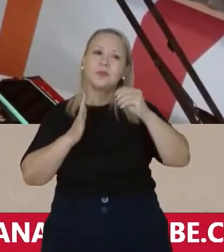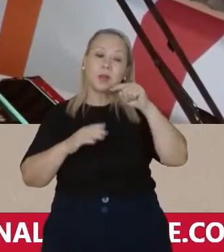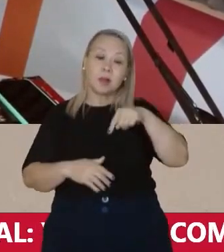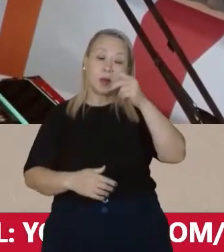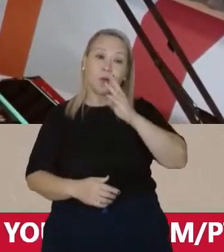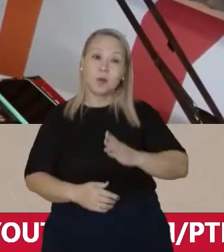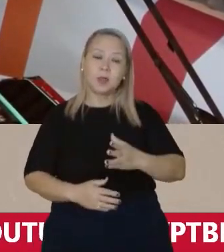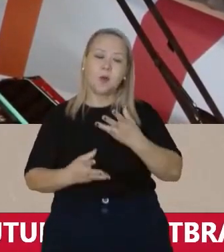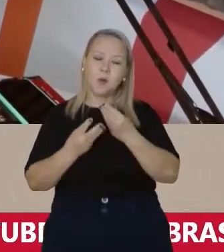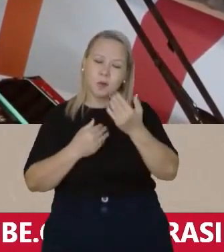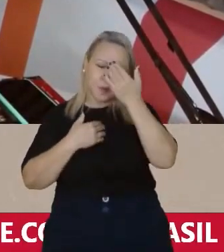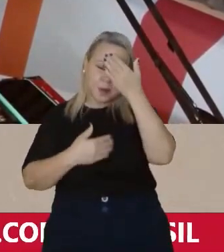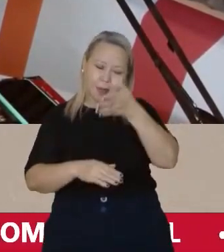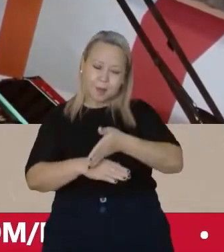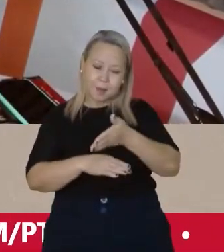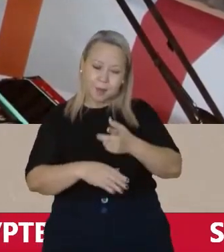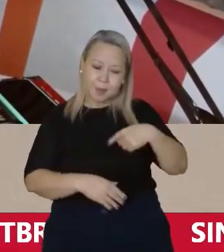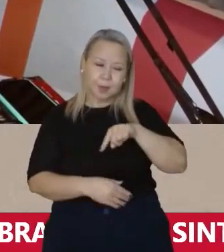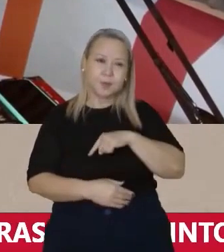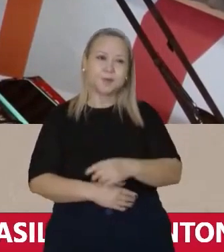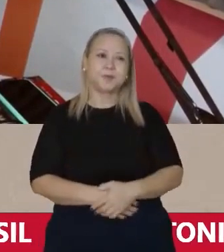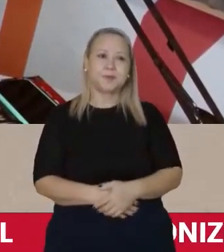Muito obrigada, pastor, por ter participado com a gente hoje.